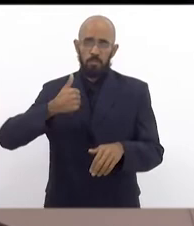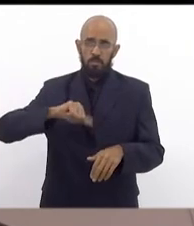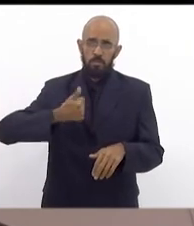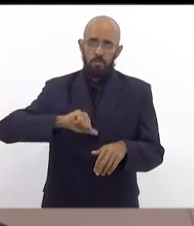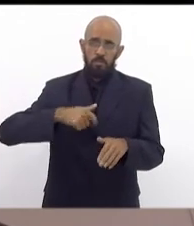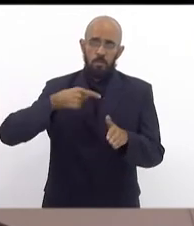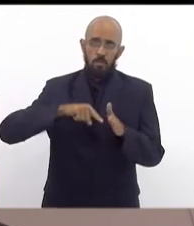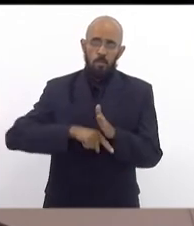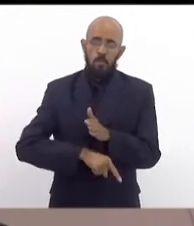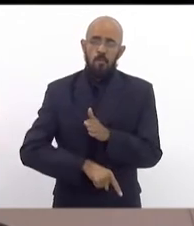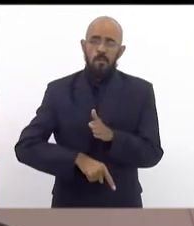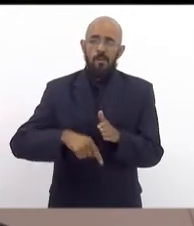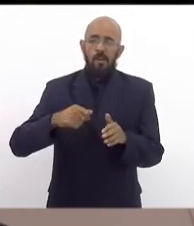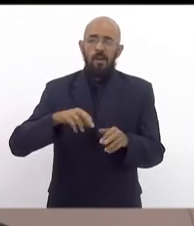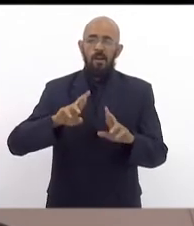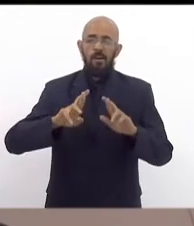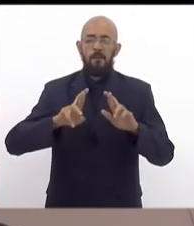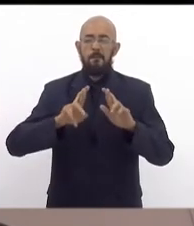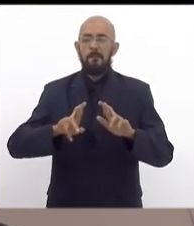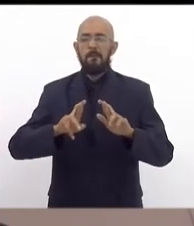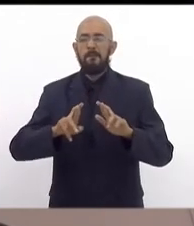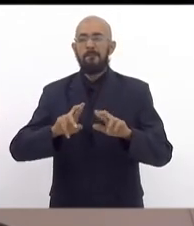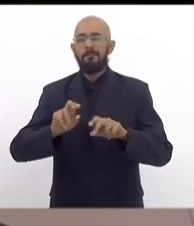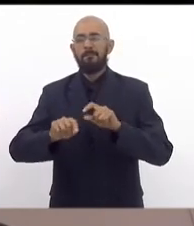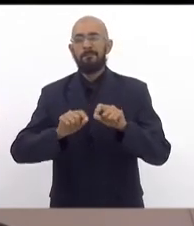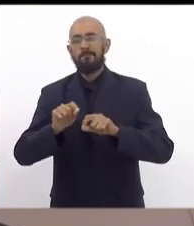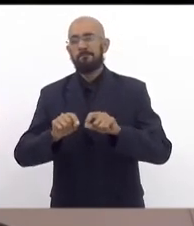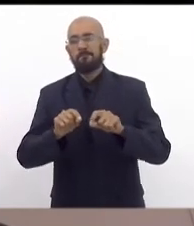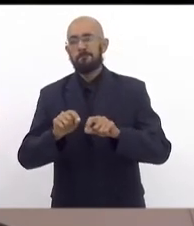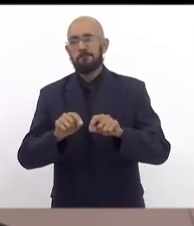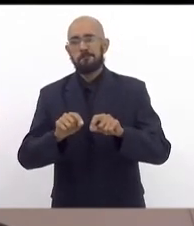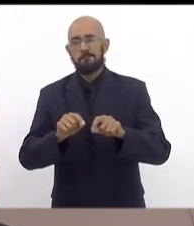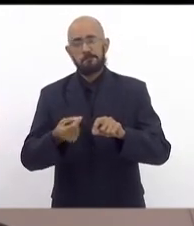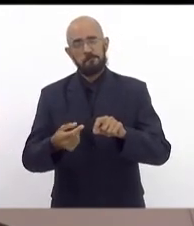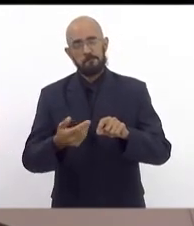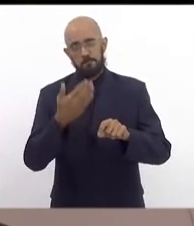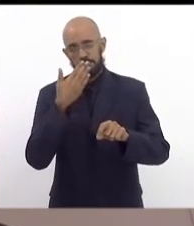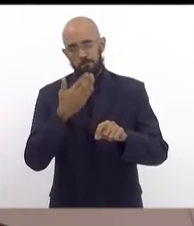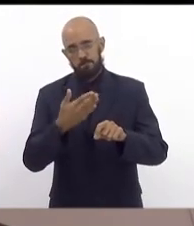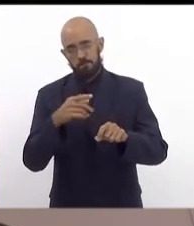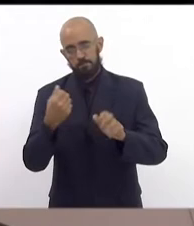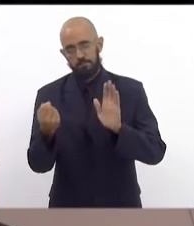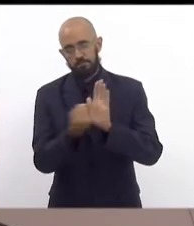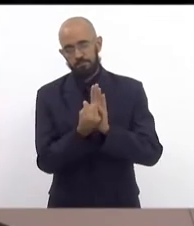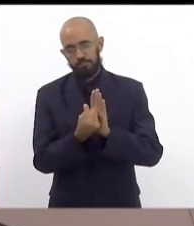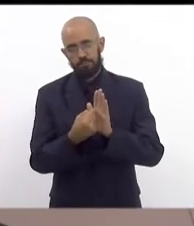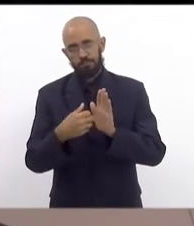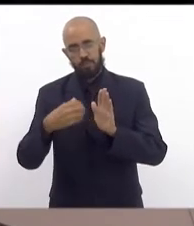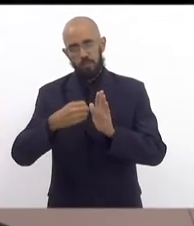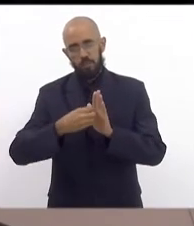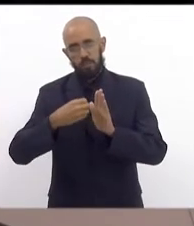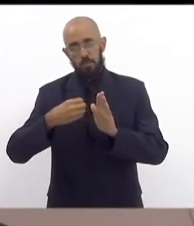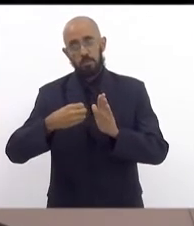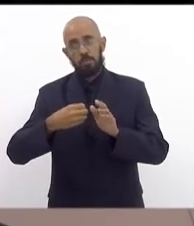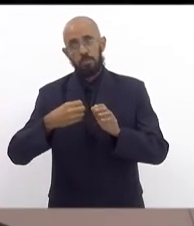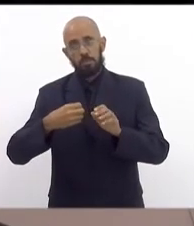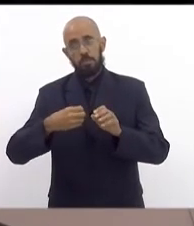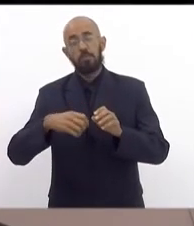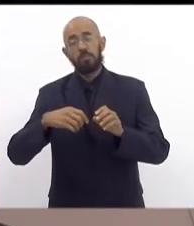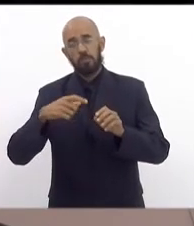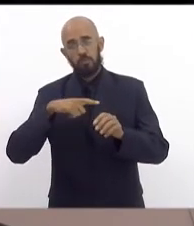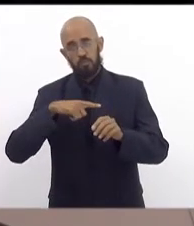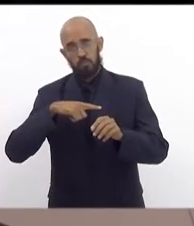aqui e espero que solicita o impacto para gente Para gente poder tentar a calcular